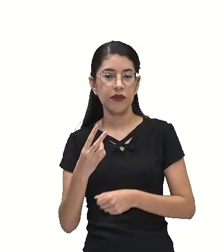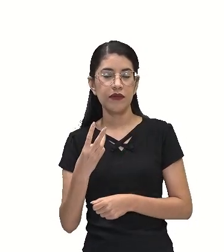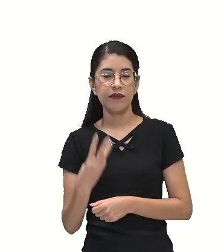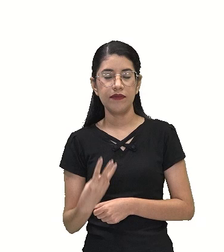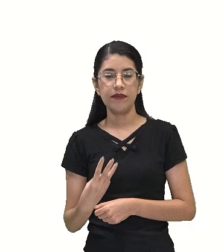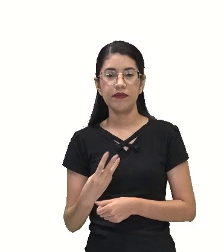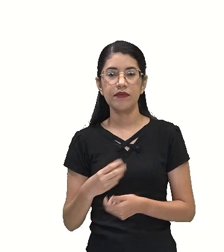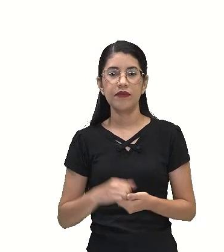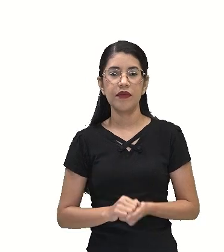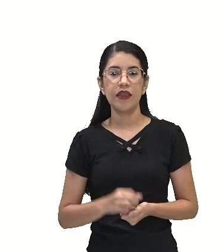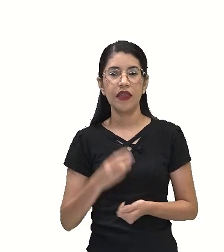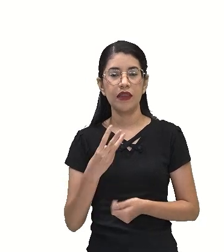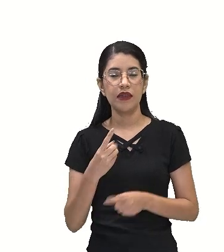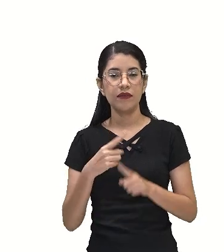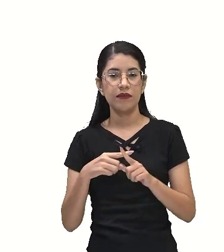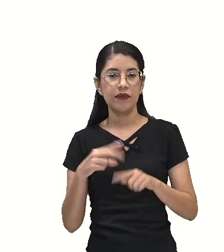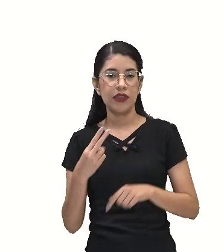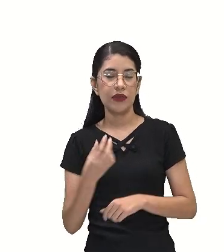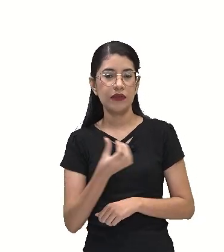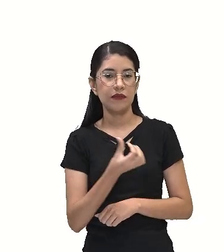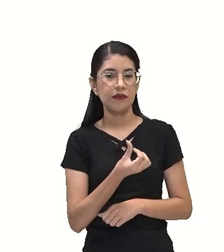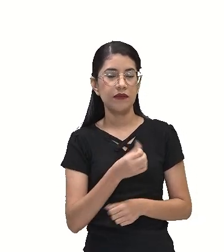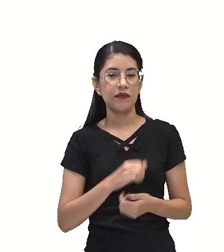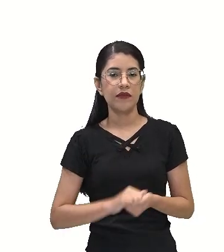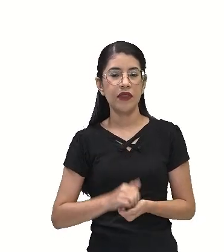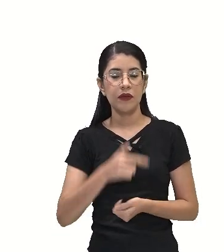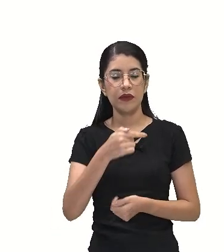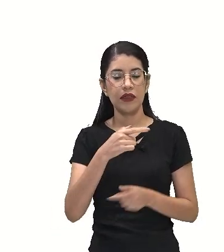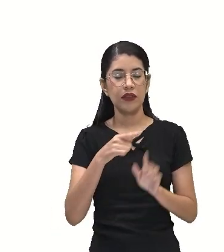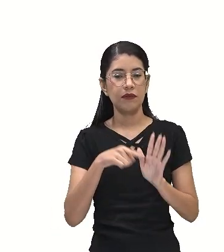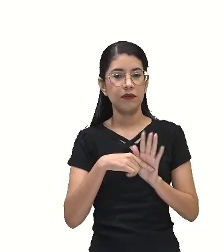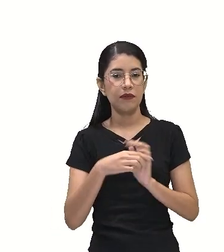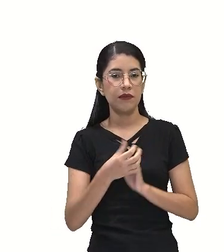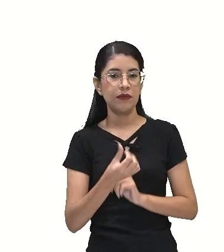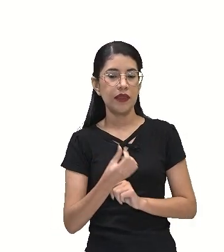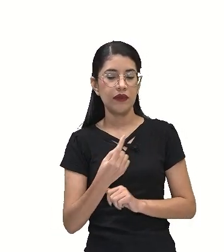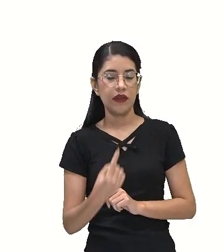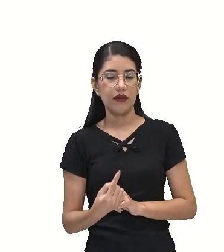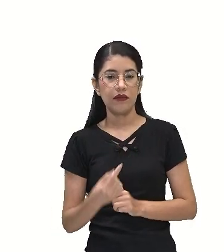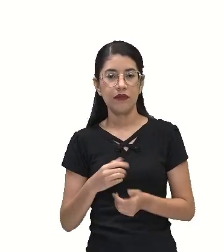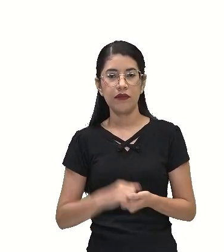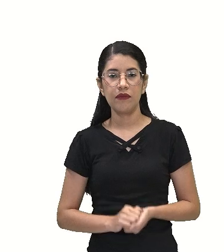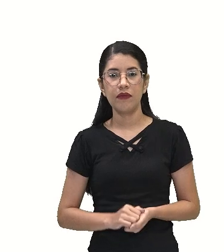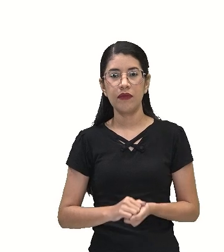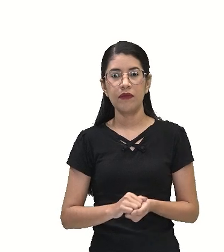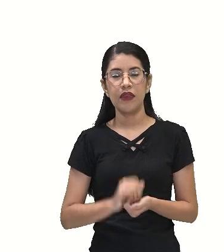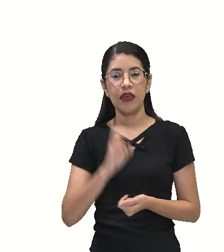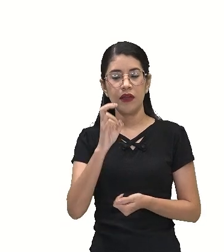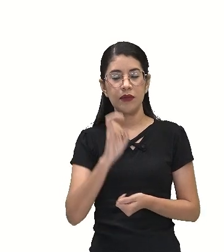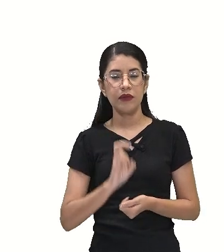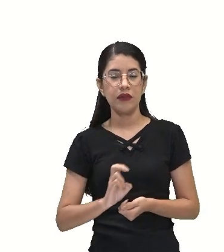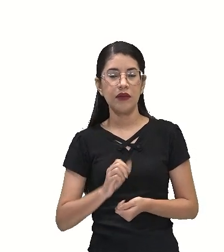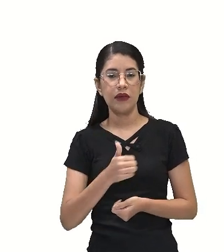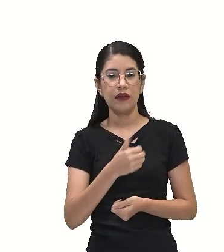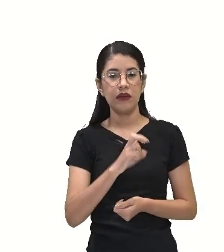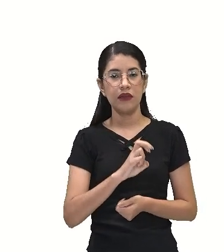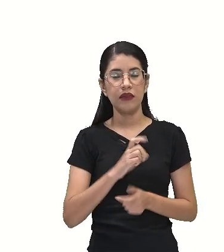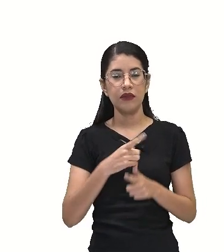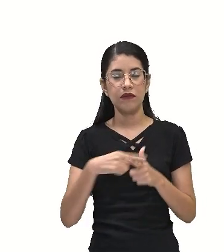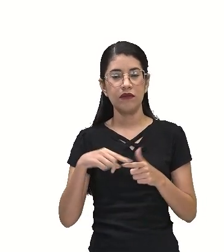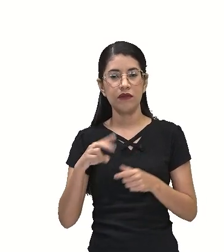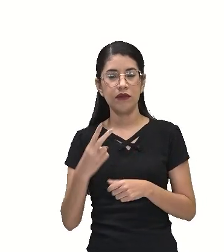3 vezes 2 é 6. Então, sobra 1, baixamos ali o 5. 15 dividido por